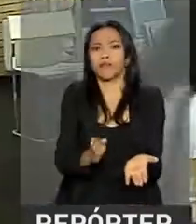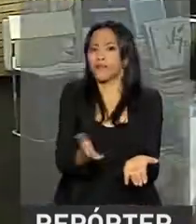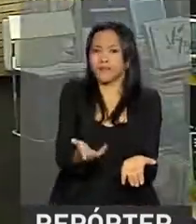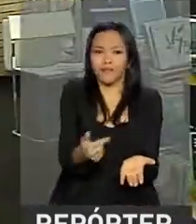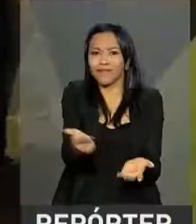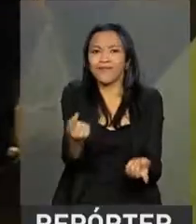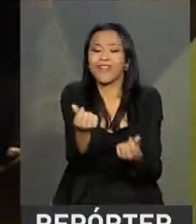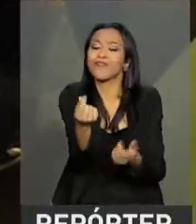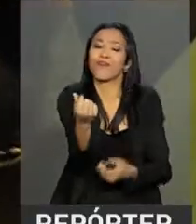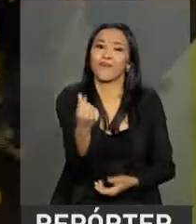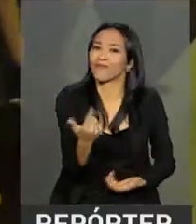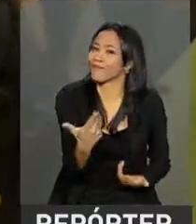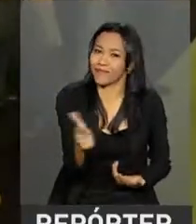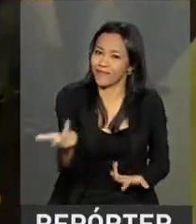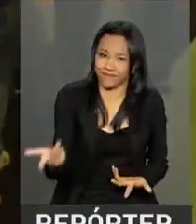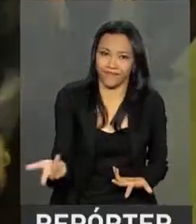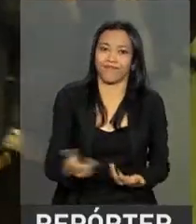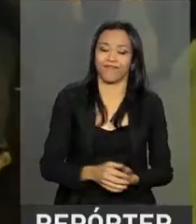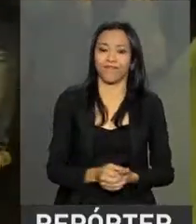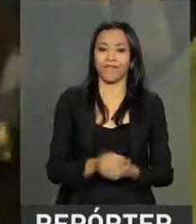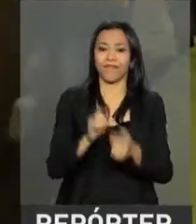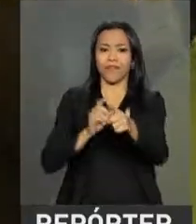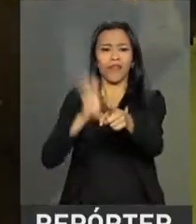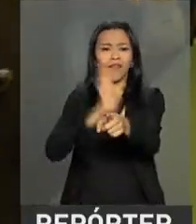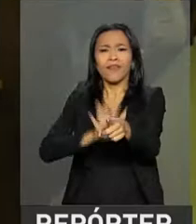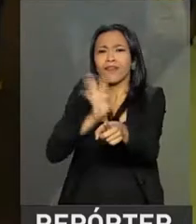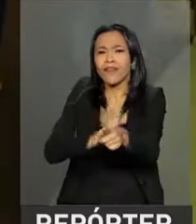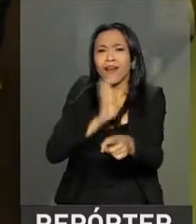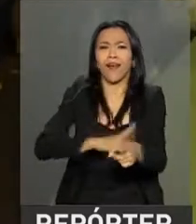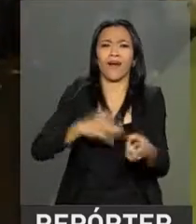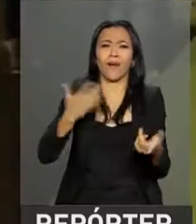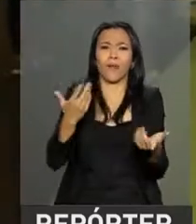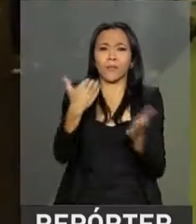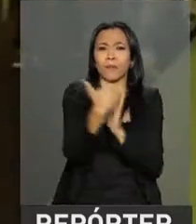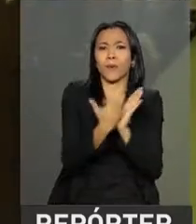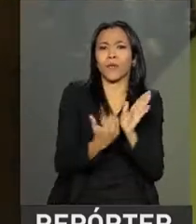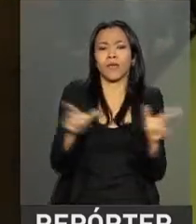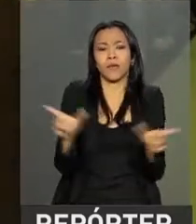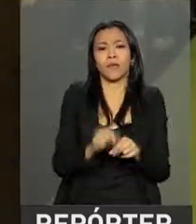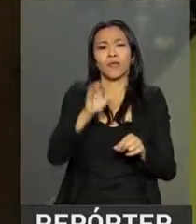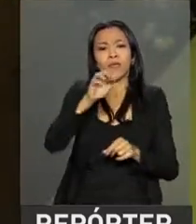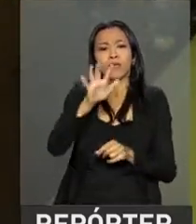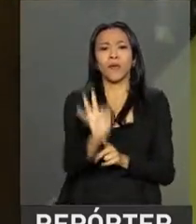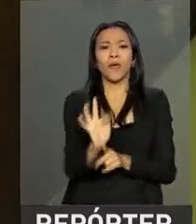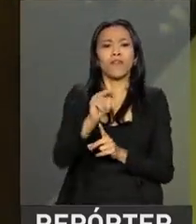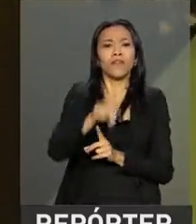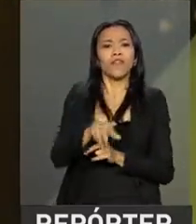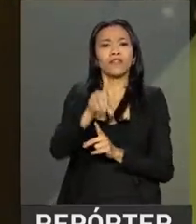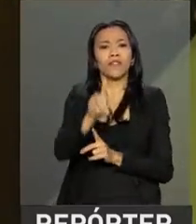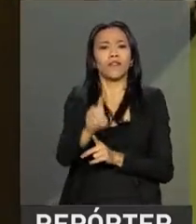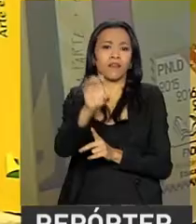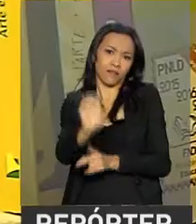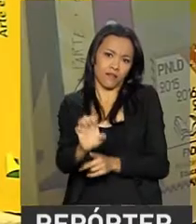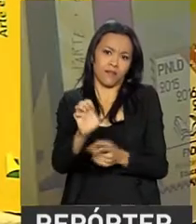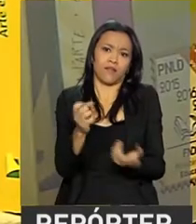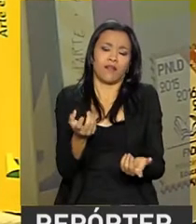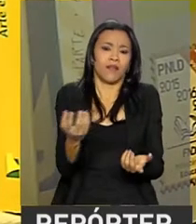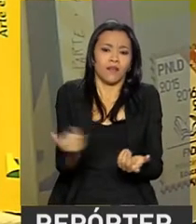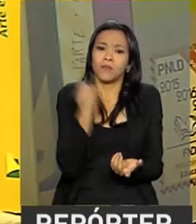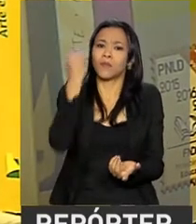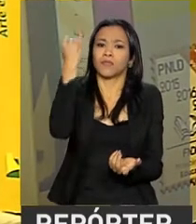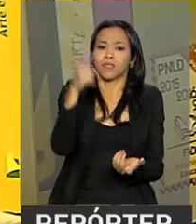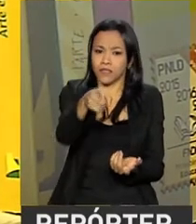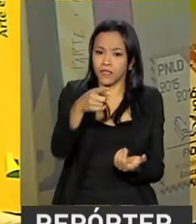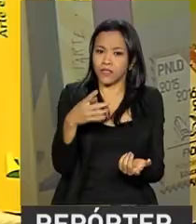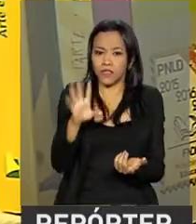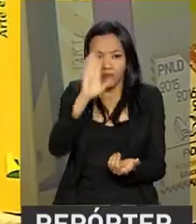tem preço. É um dos programas mais bacanas, mais importantes que a gente tem na área educativa e cultural desse país. Muito eficaz